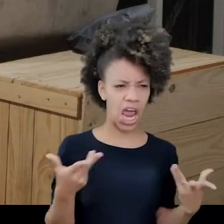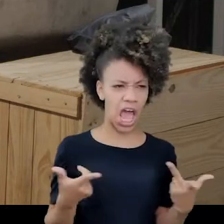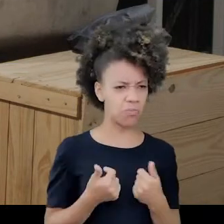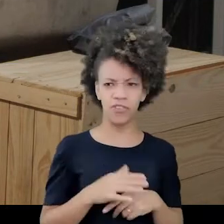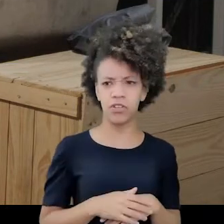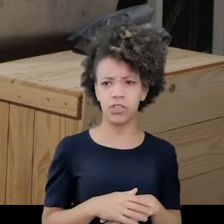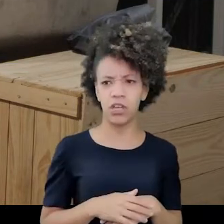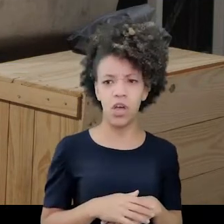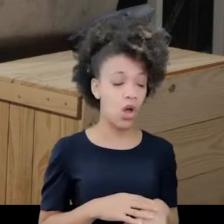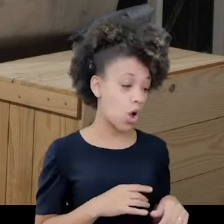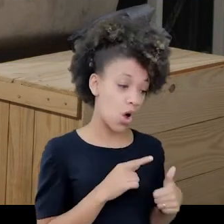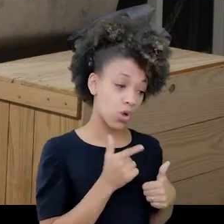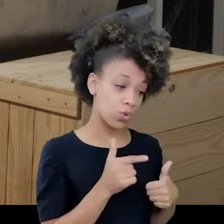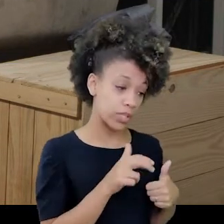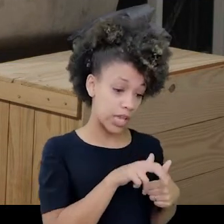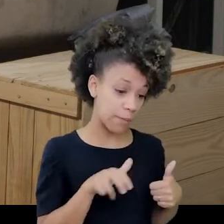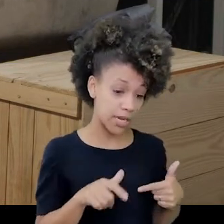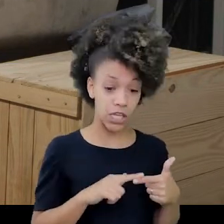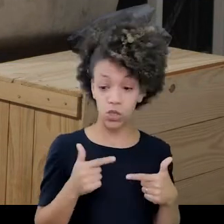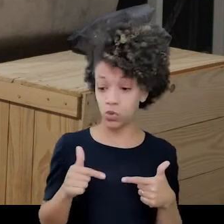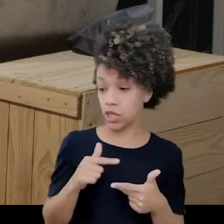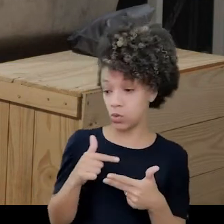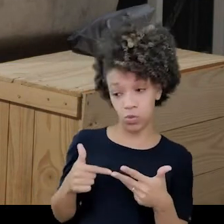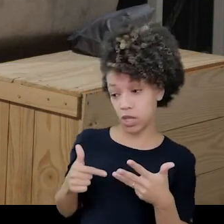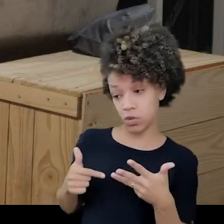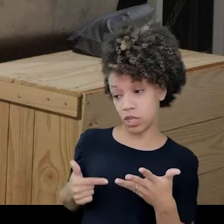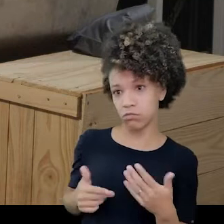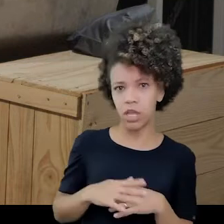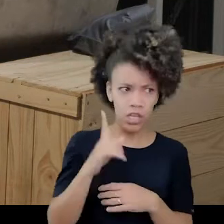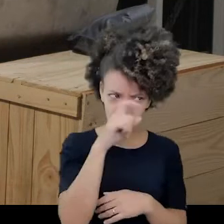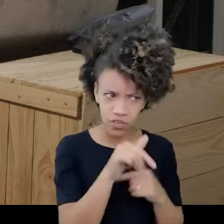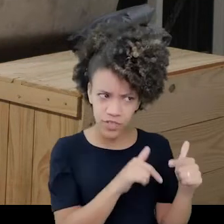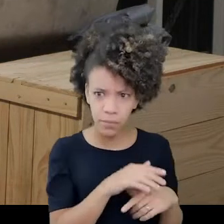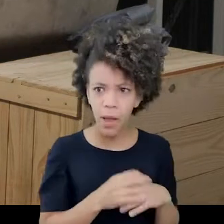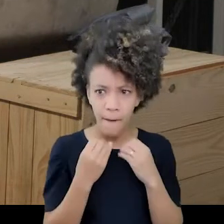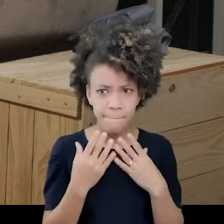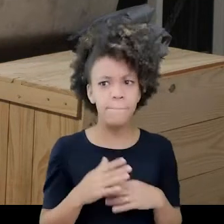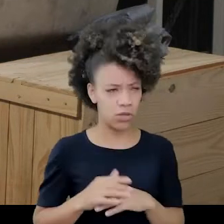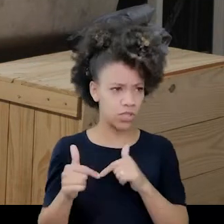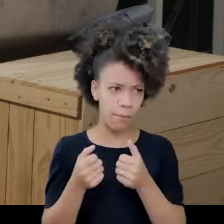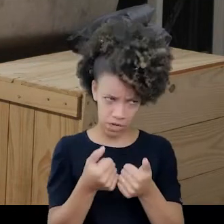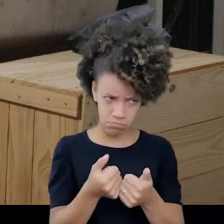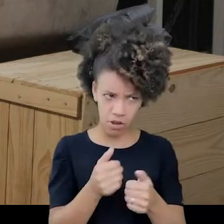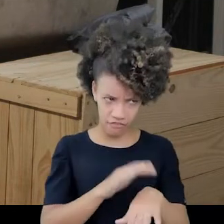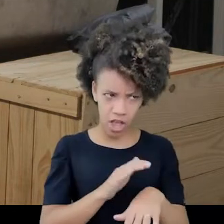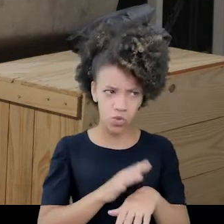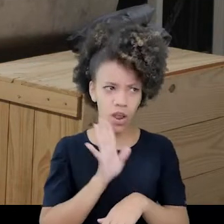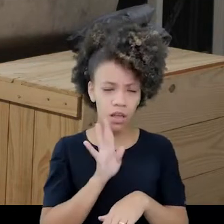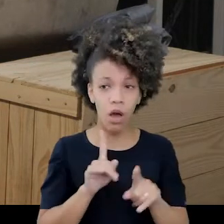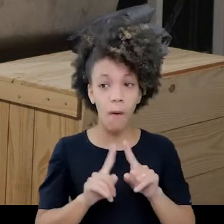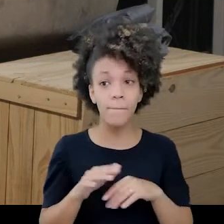vai ser do que chega na hora não tem aqui o camarim não tem não sei o quê não sei o quê lá e é difícil fazer um trabalho e tá indo bem meu trabalho lá